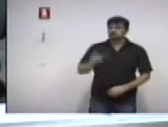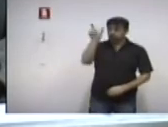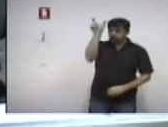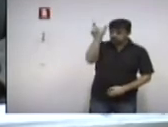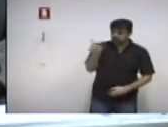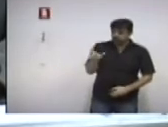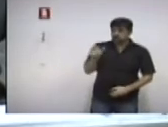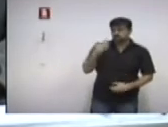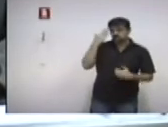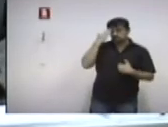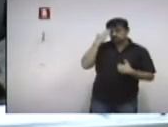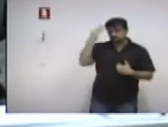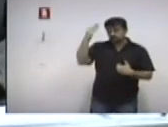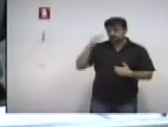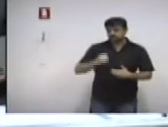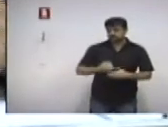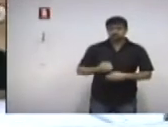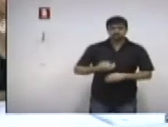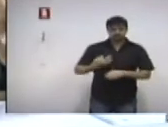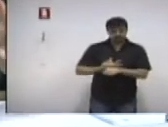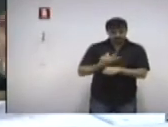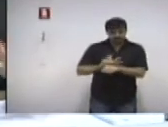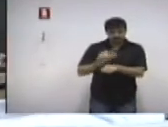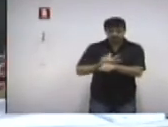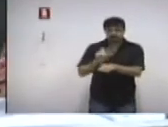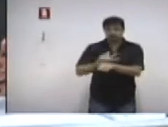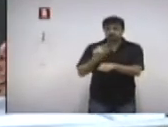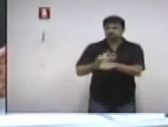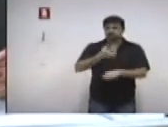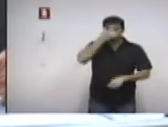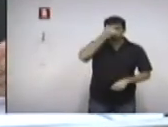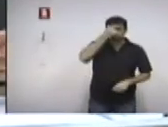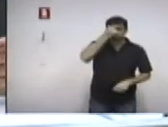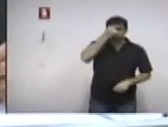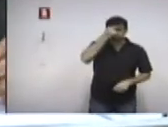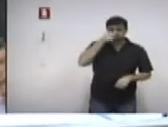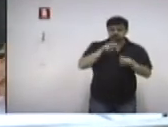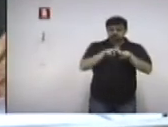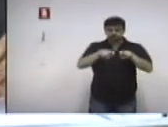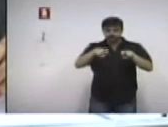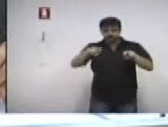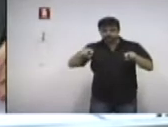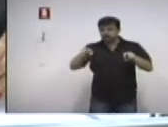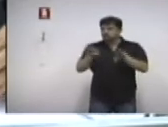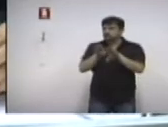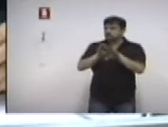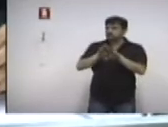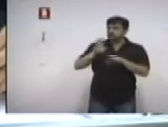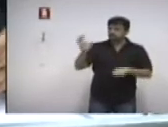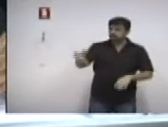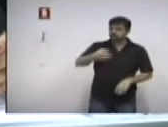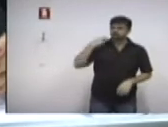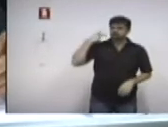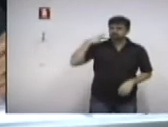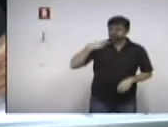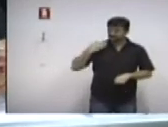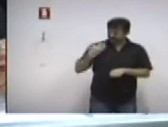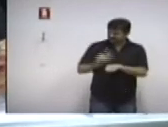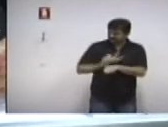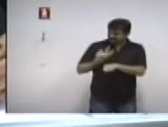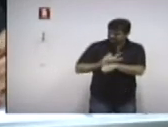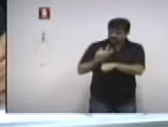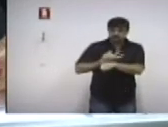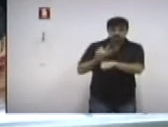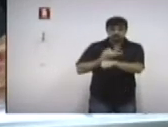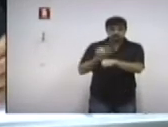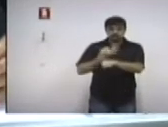gostaria de agradecer o empenho ao vereador de ursinho aos vereadores da mesa o vereador tiguila pelo empenho que